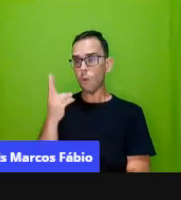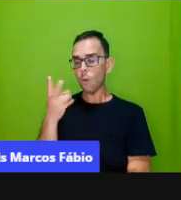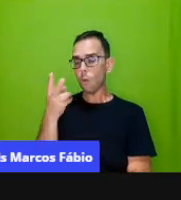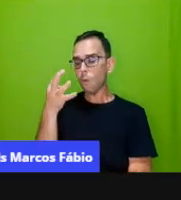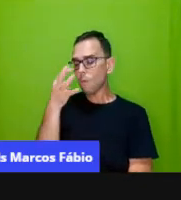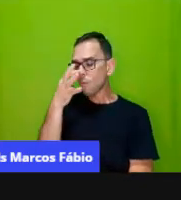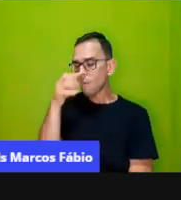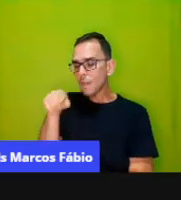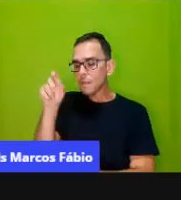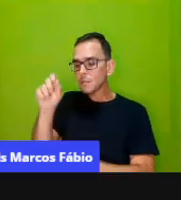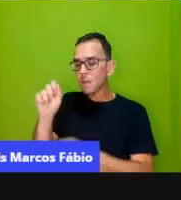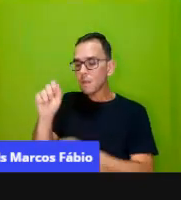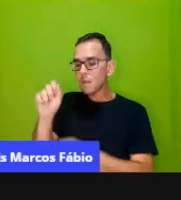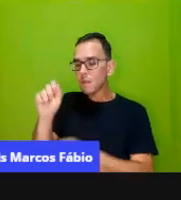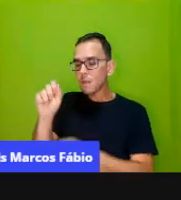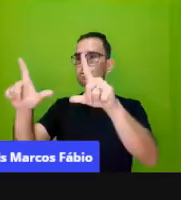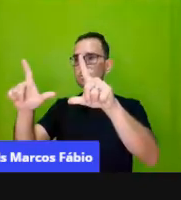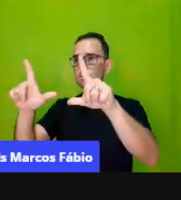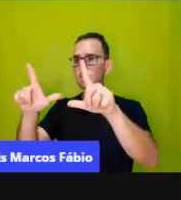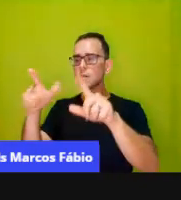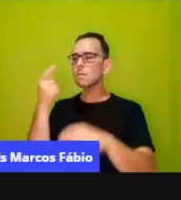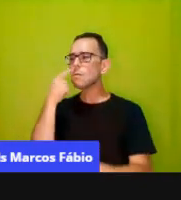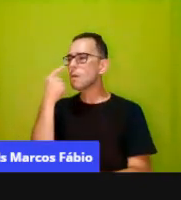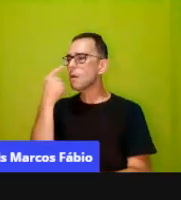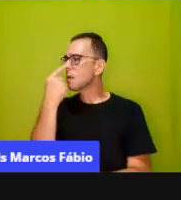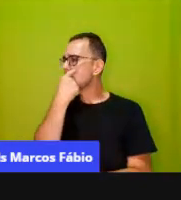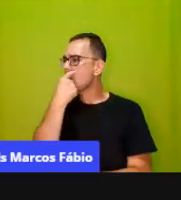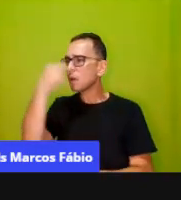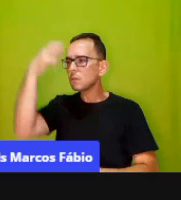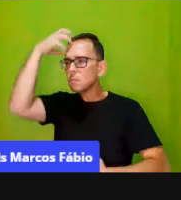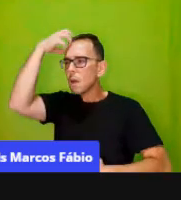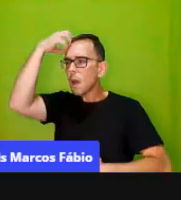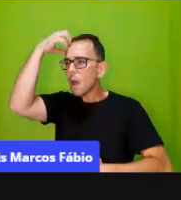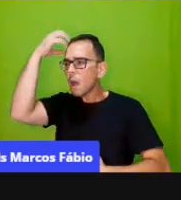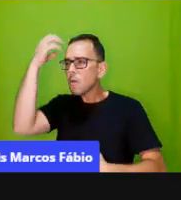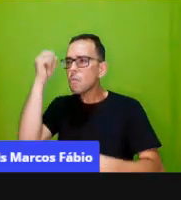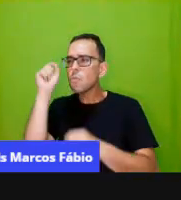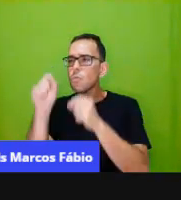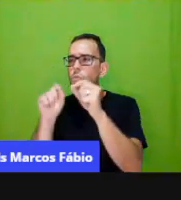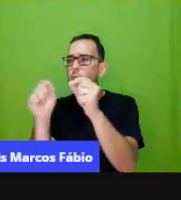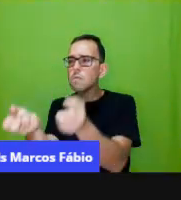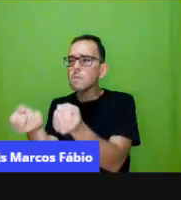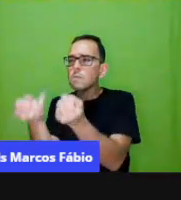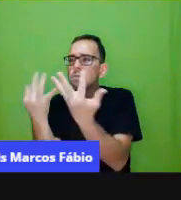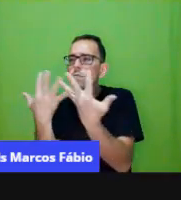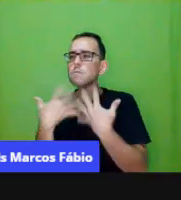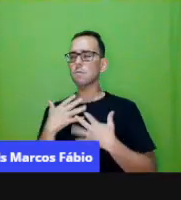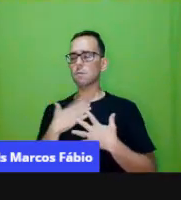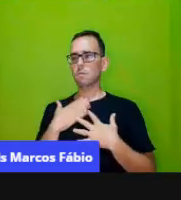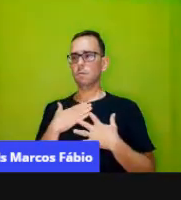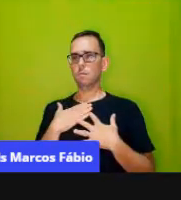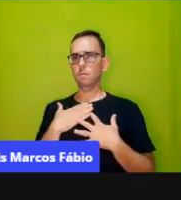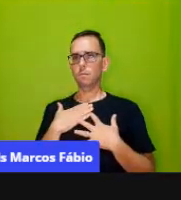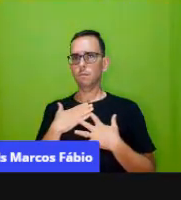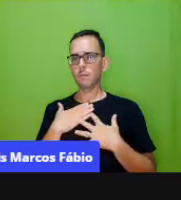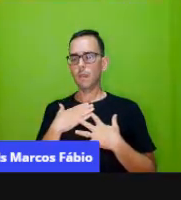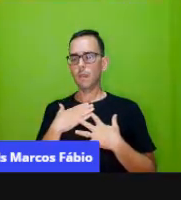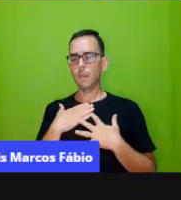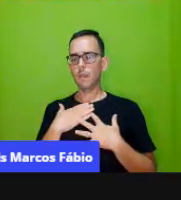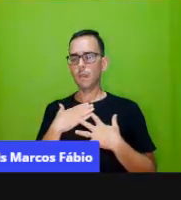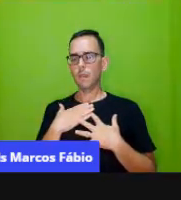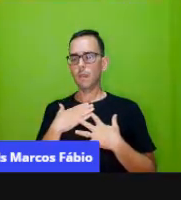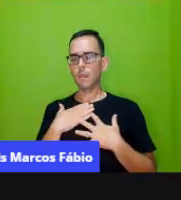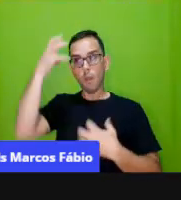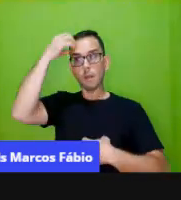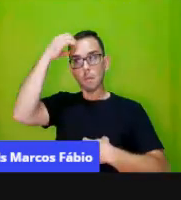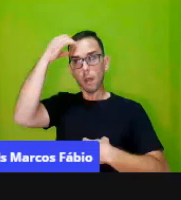esta foto aqui, o olhar deste animal me diz o quê? né? Então, esse é um animal que está assustado, esse é um animal